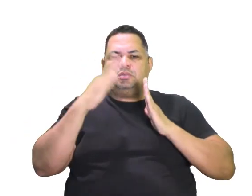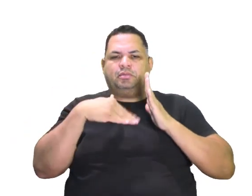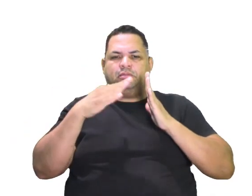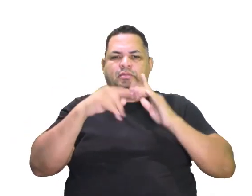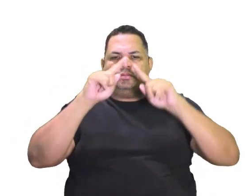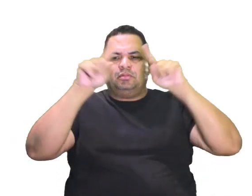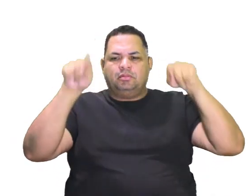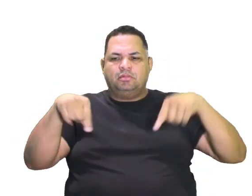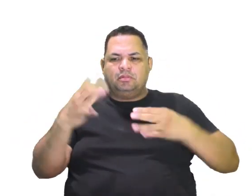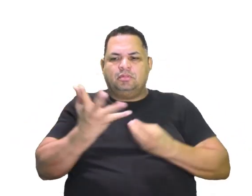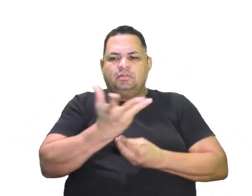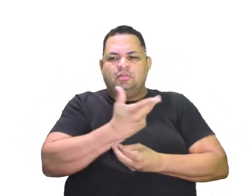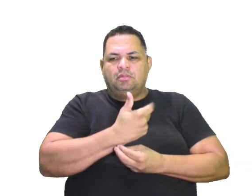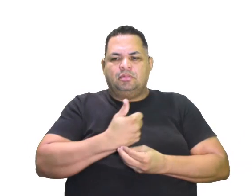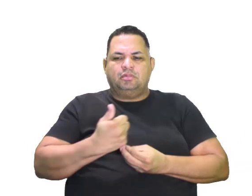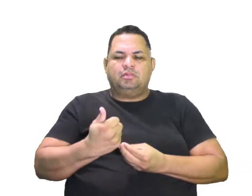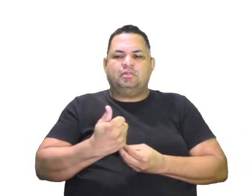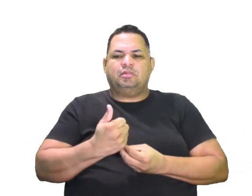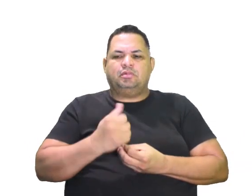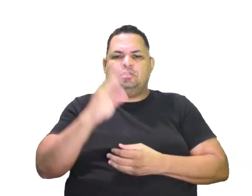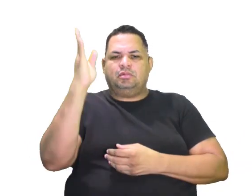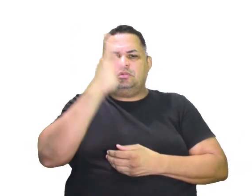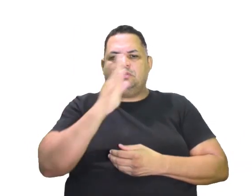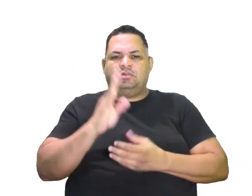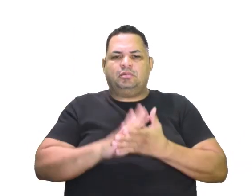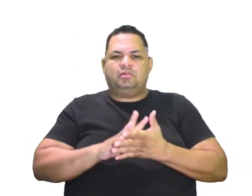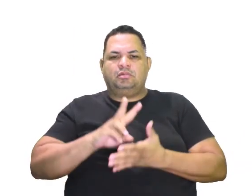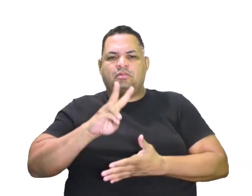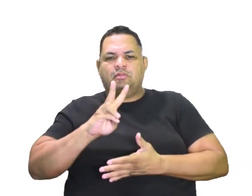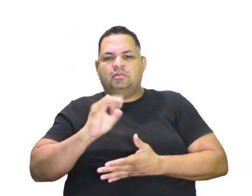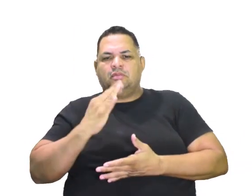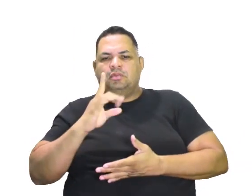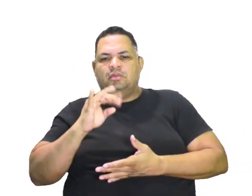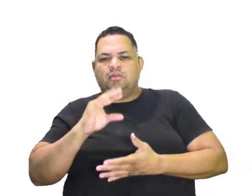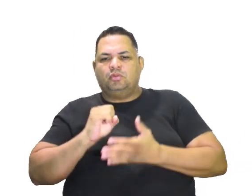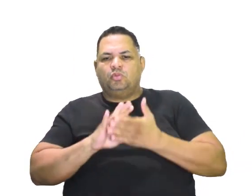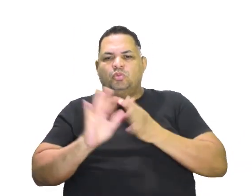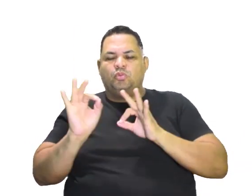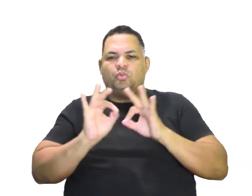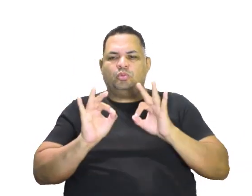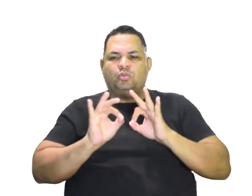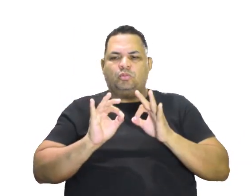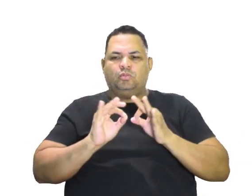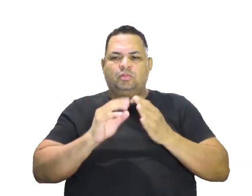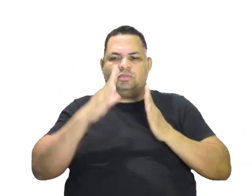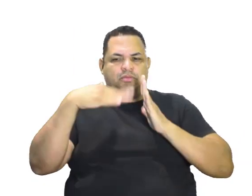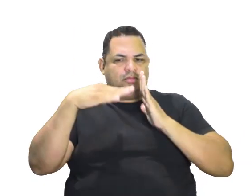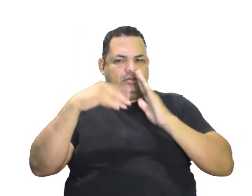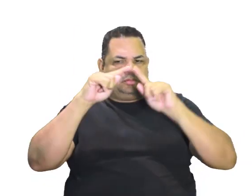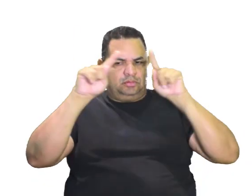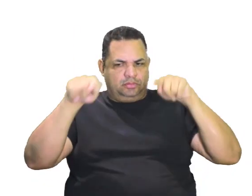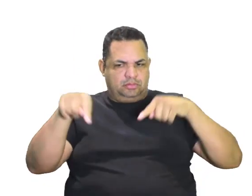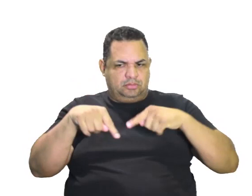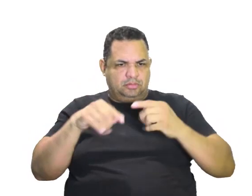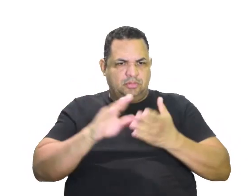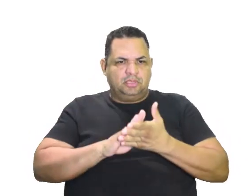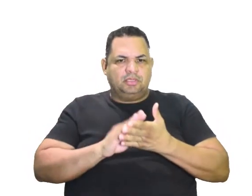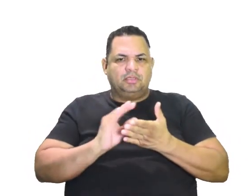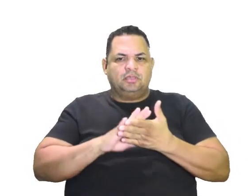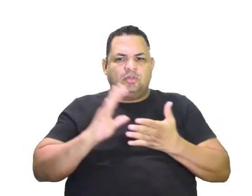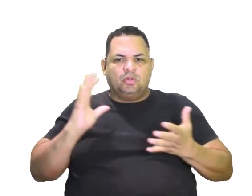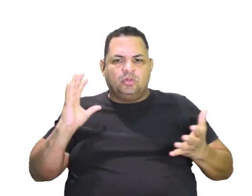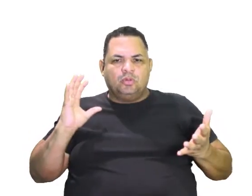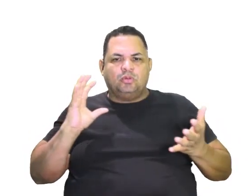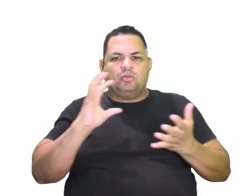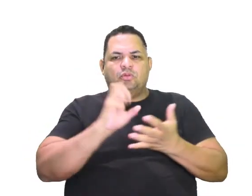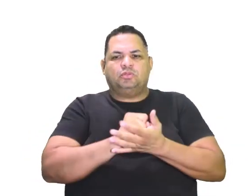obra da arte brasileira. Vitor, então, por causa dessa grande façanha aí, conquistou